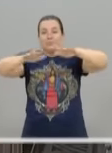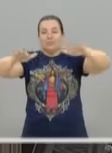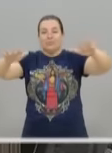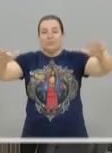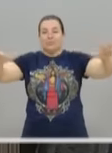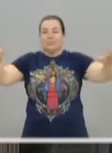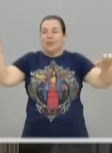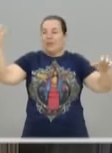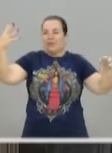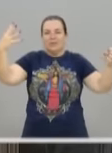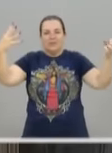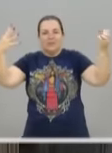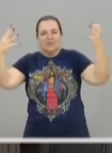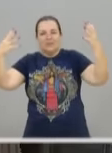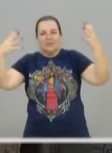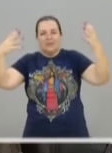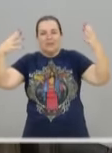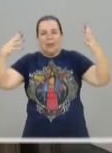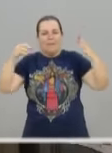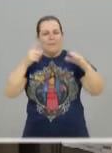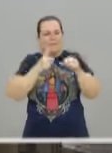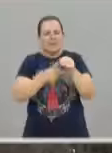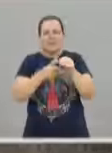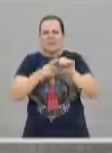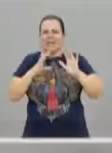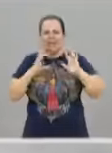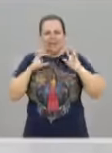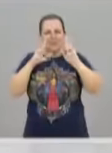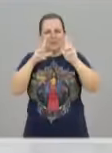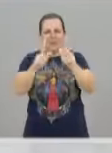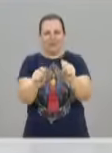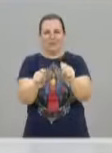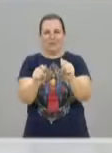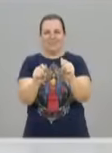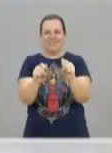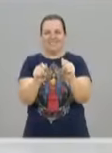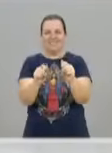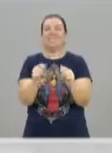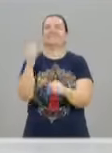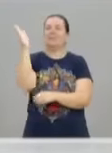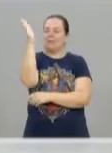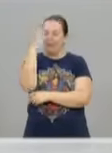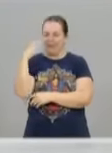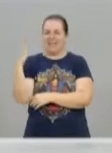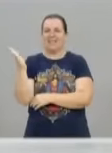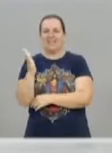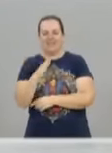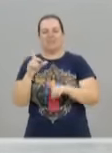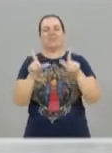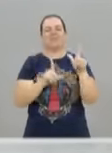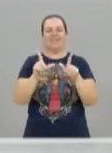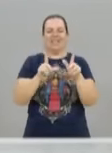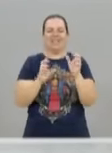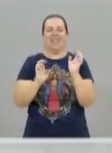vielas bairros e para toda para todo o Brasil pela TV